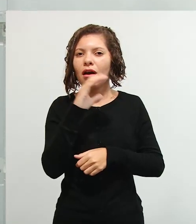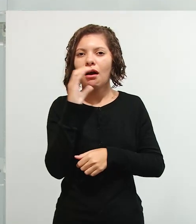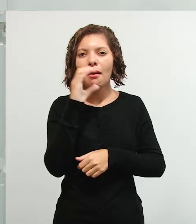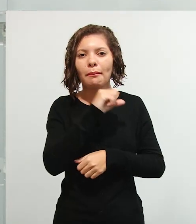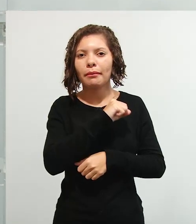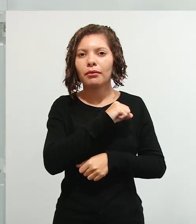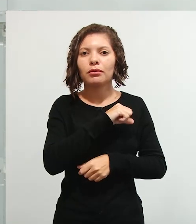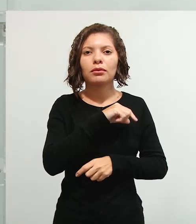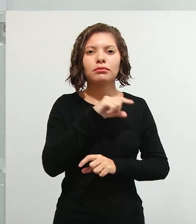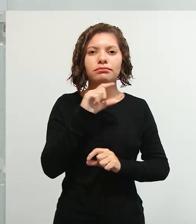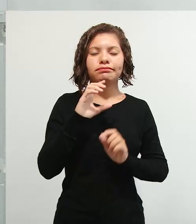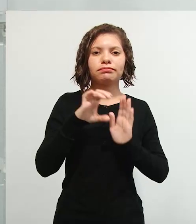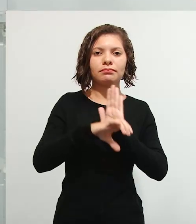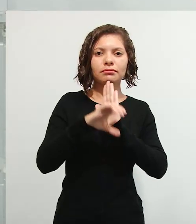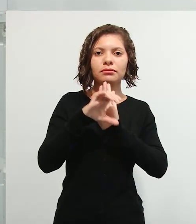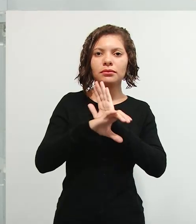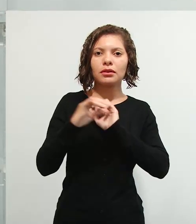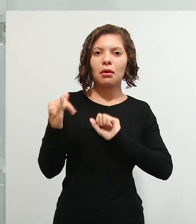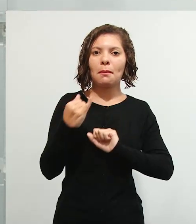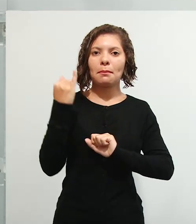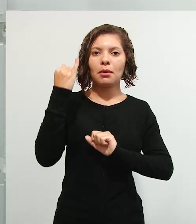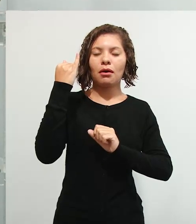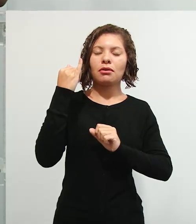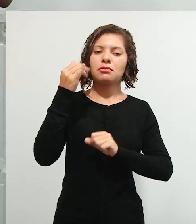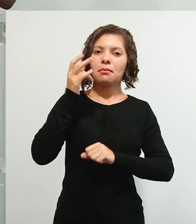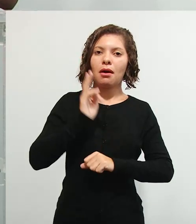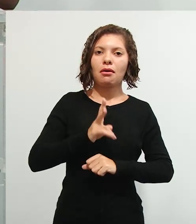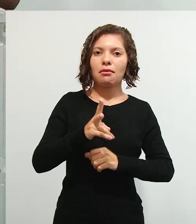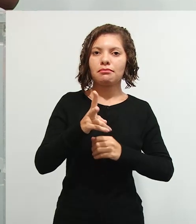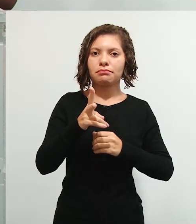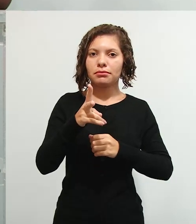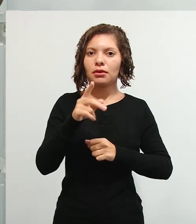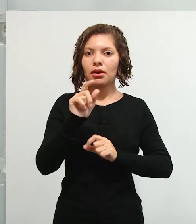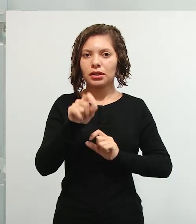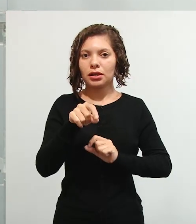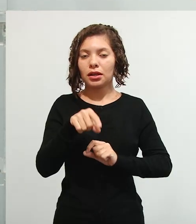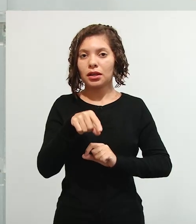rapidamente alguns conceitos que são importantes para a gente prosseguir aqui